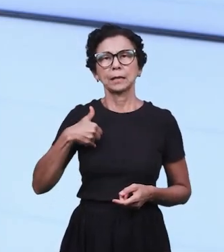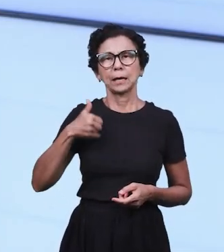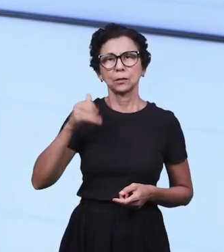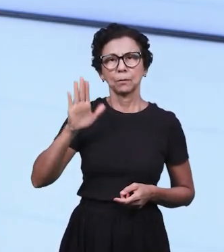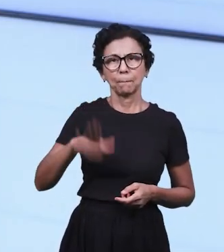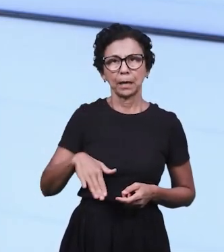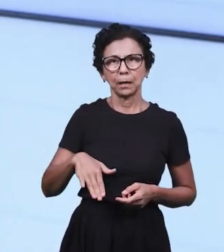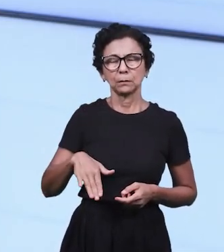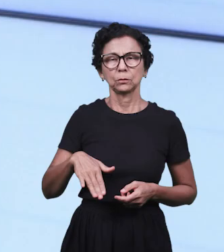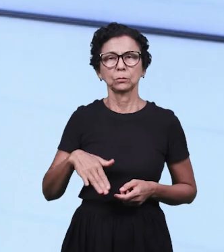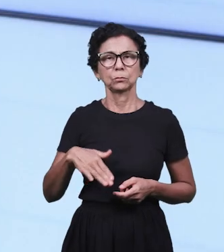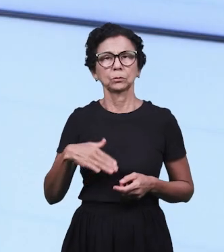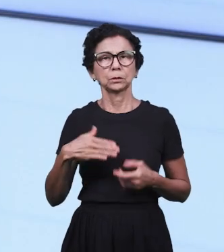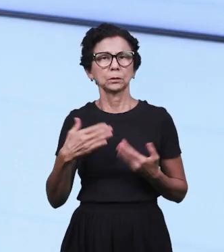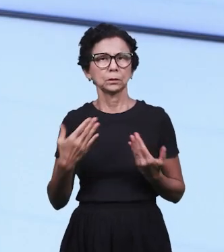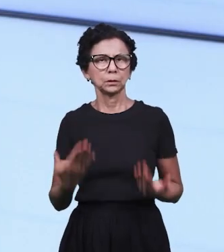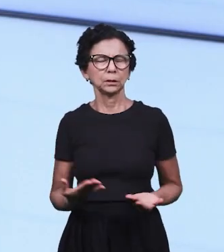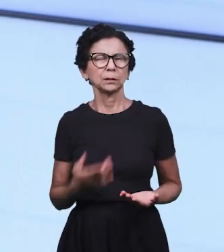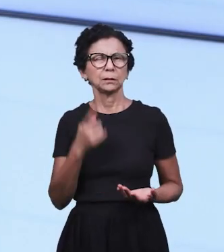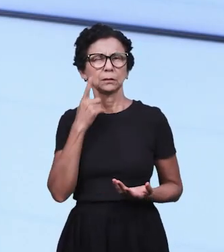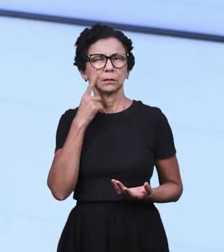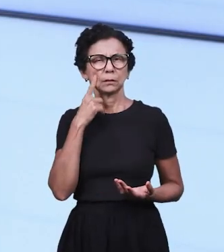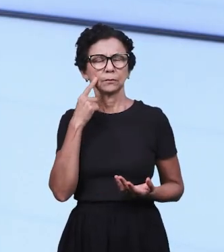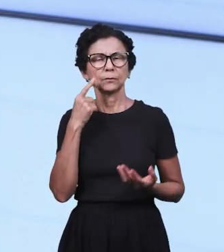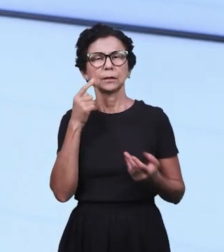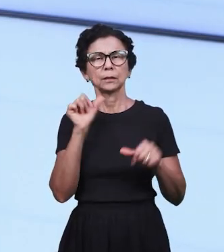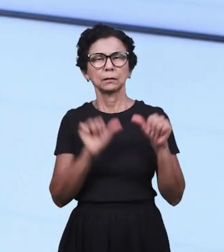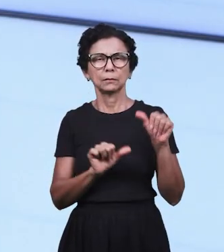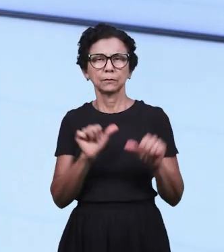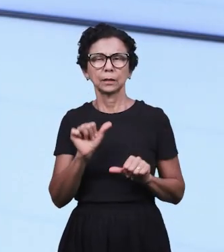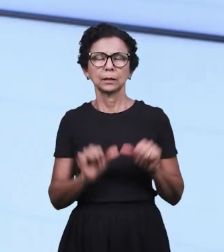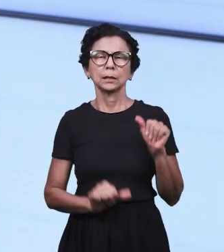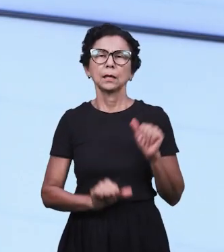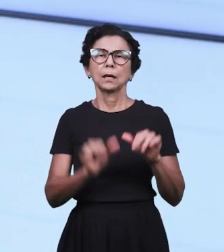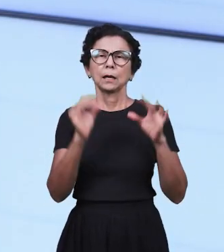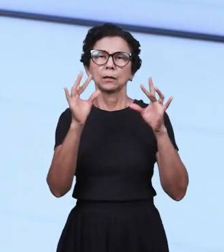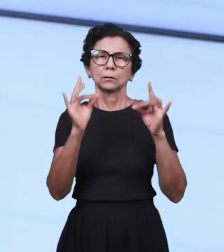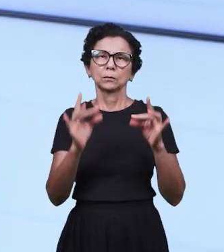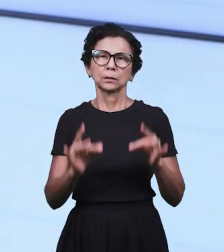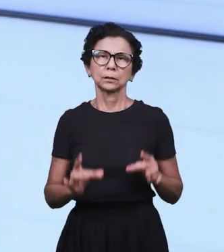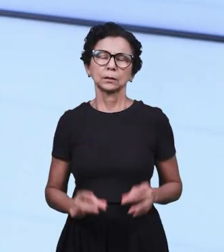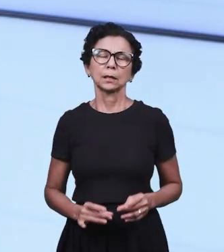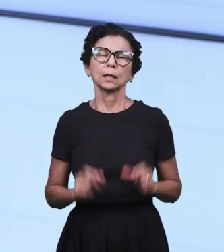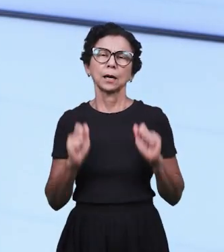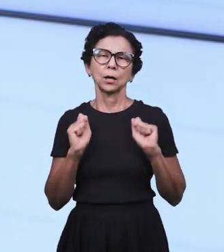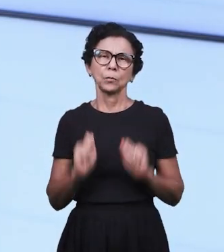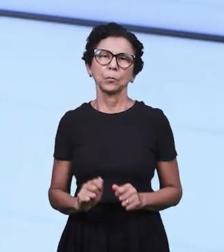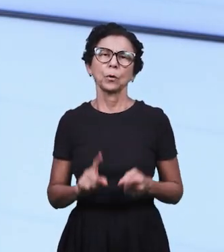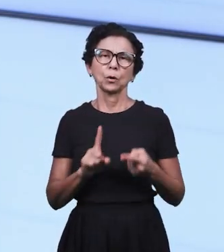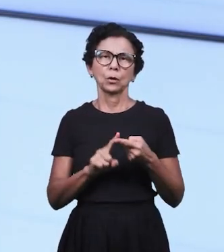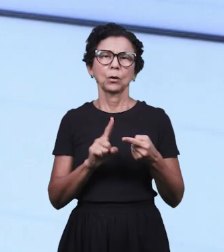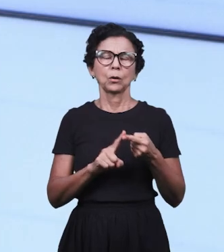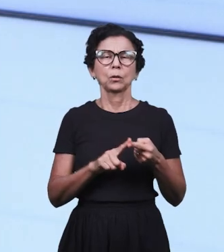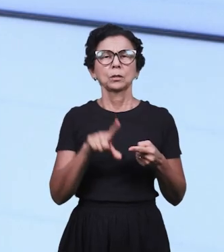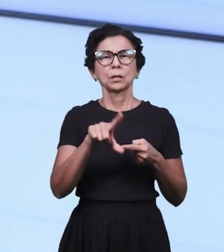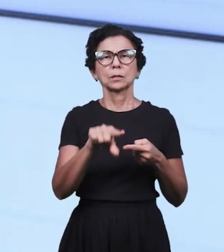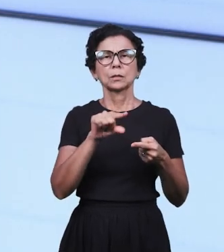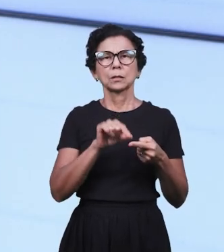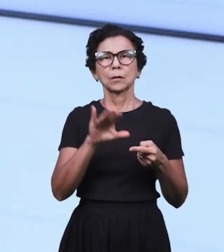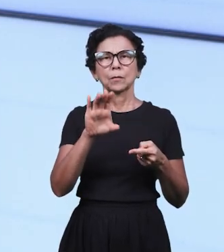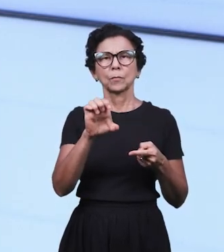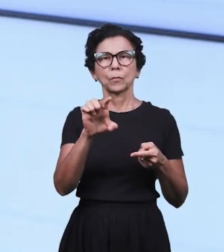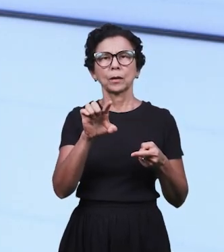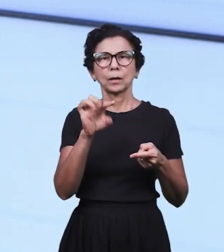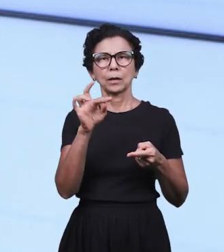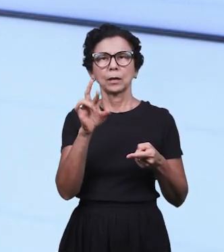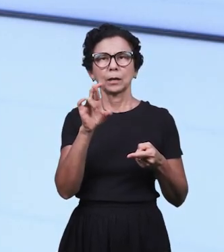os herdeiros, aí sim você pode fazer extrajudicial, o que isso pode, de certa